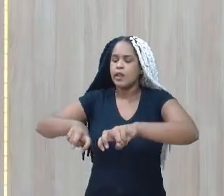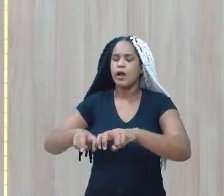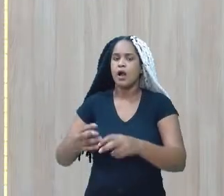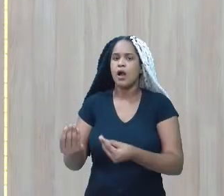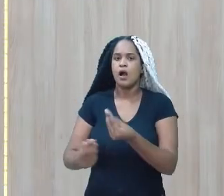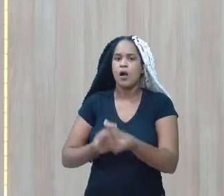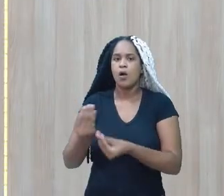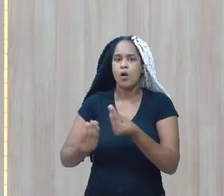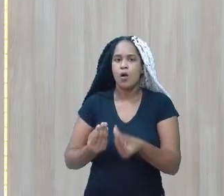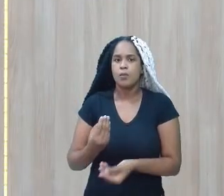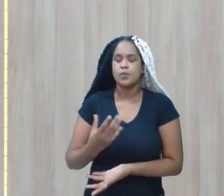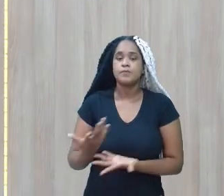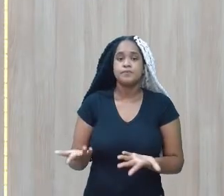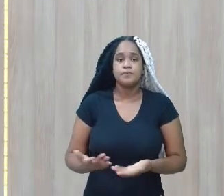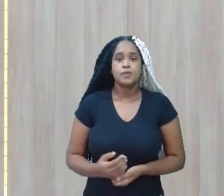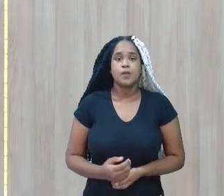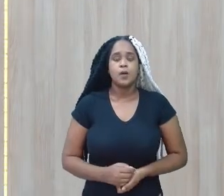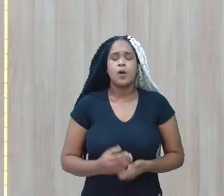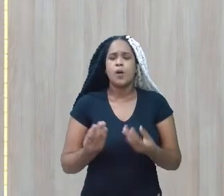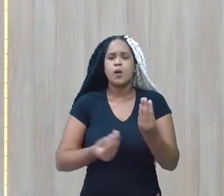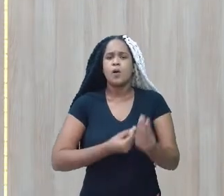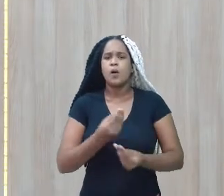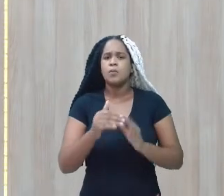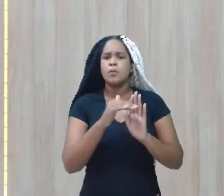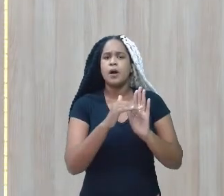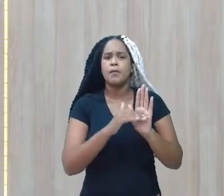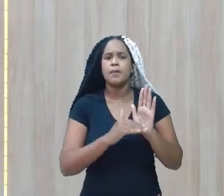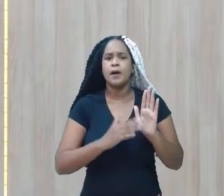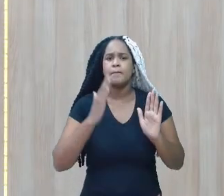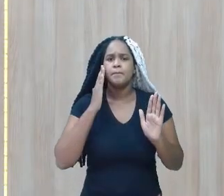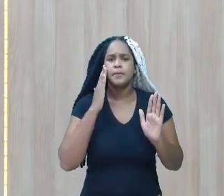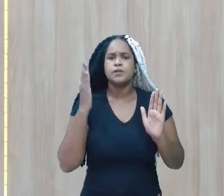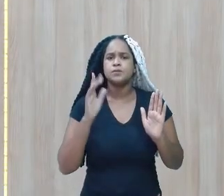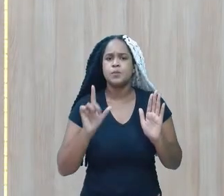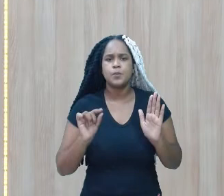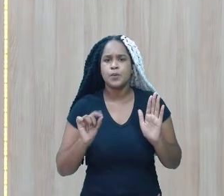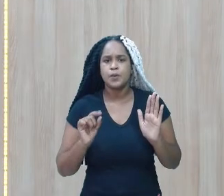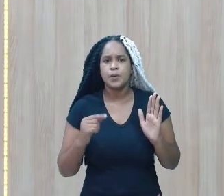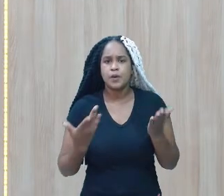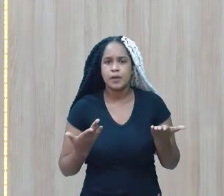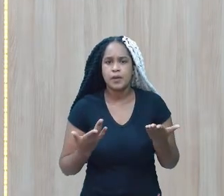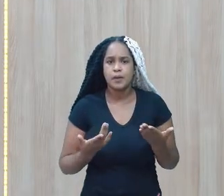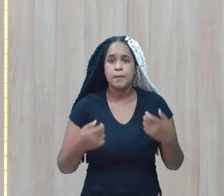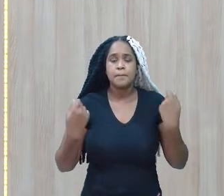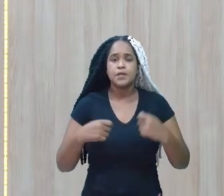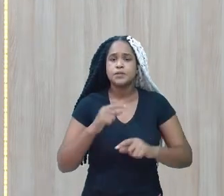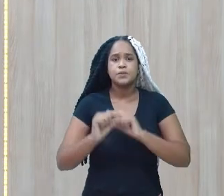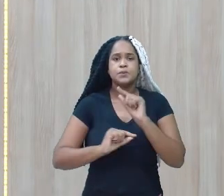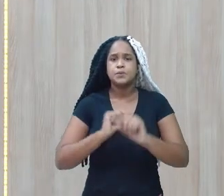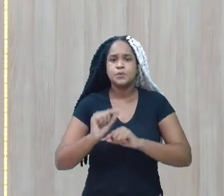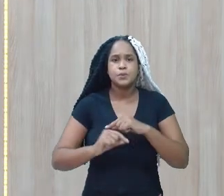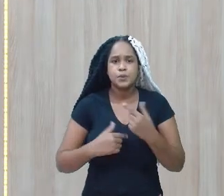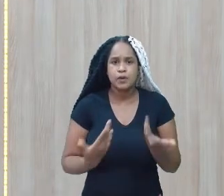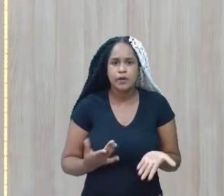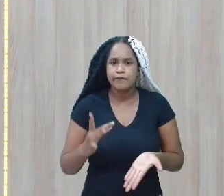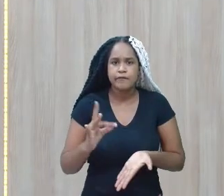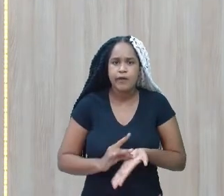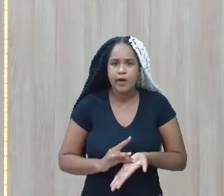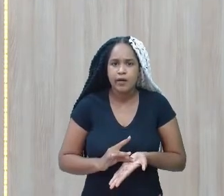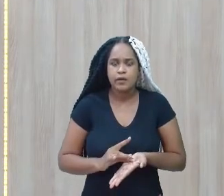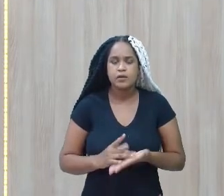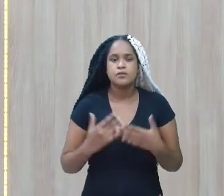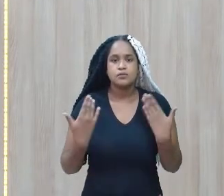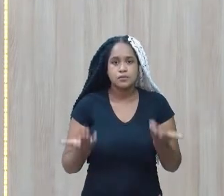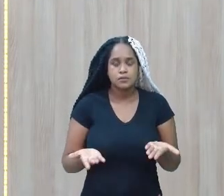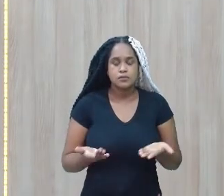prioridade eu tenho que ter a partir dessa avaliação? O que é que ele precisa de fato ser contemplado? O que é que eu